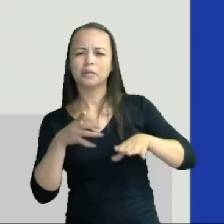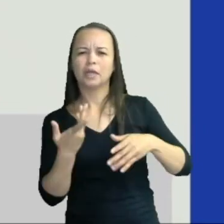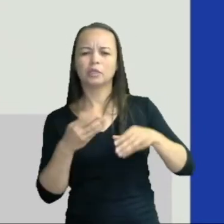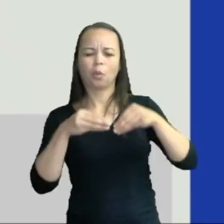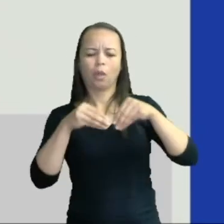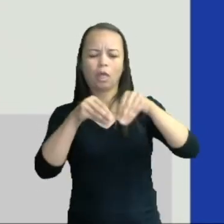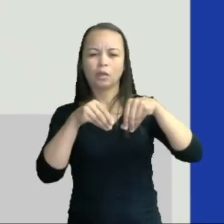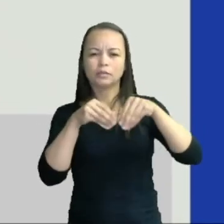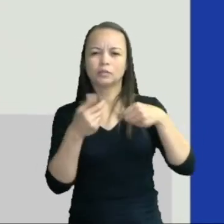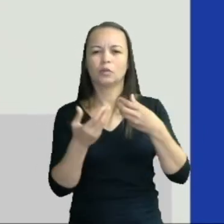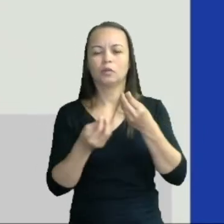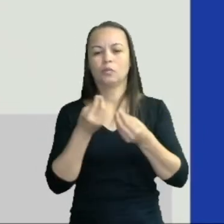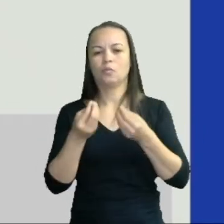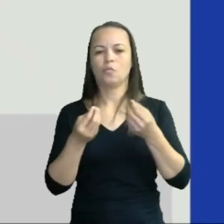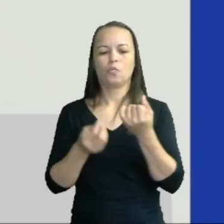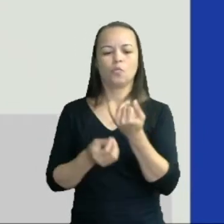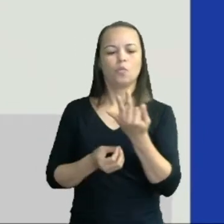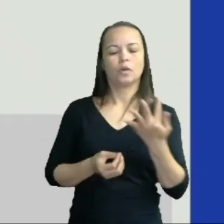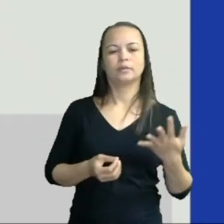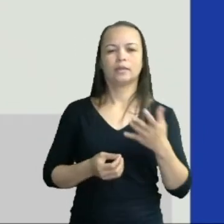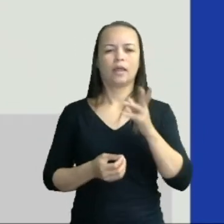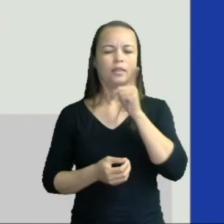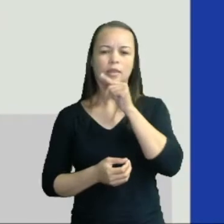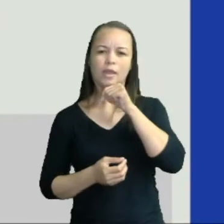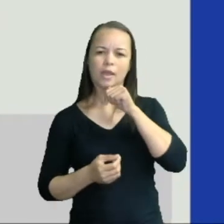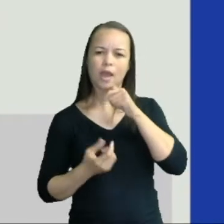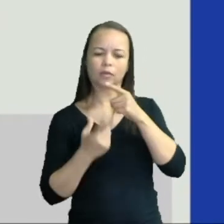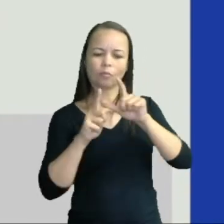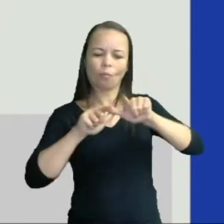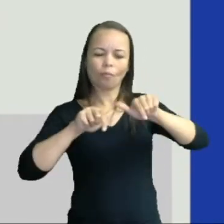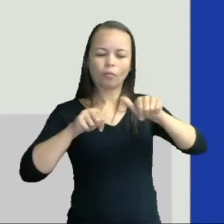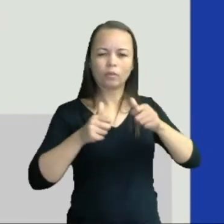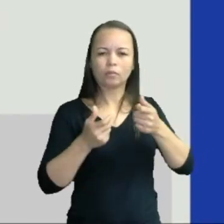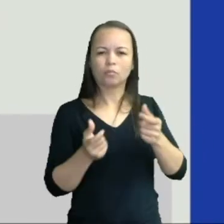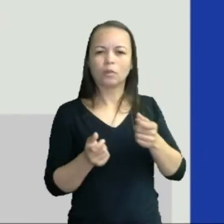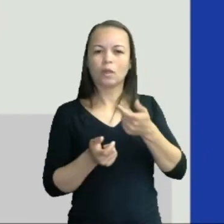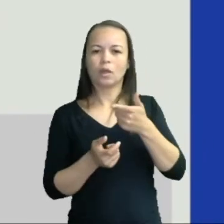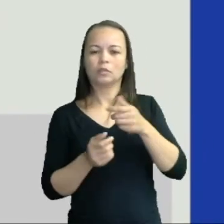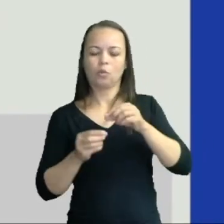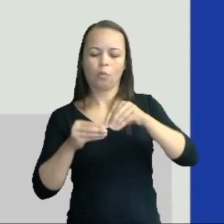ou menor quantidade de água e de ar entre os grãos que o formam.